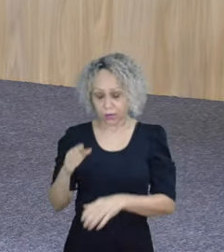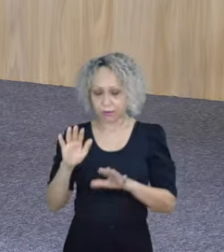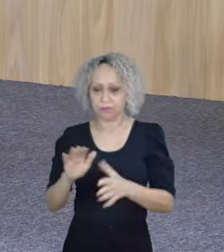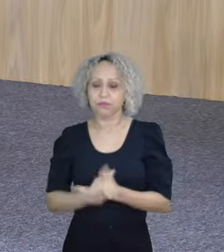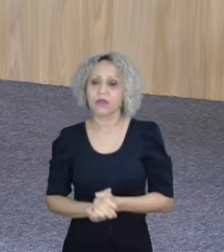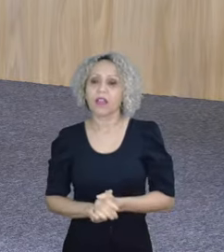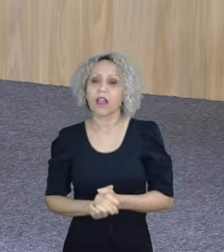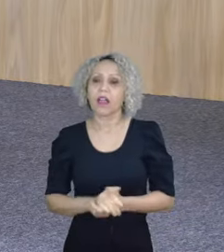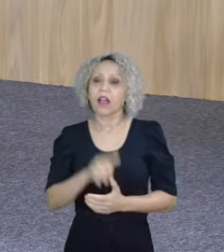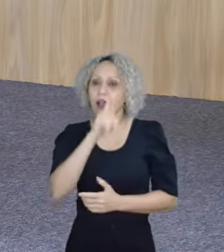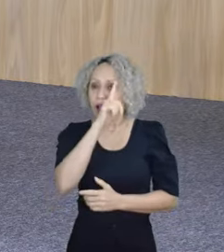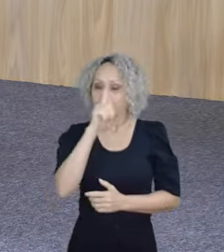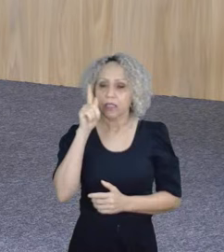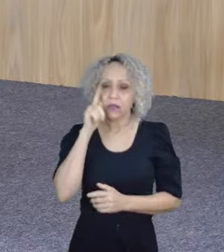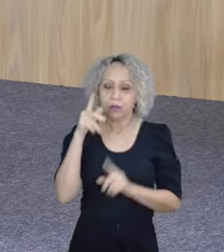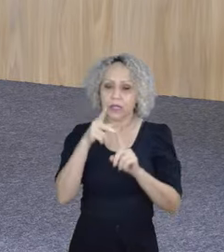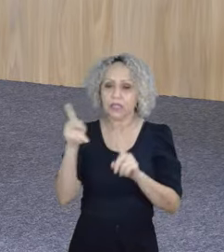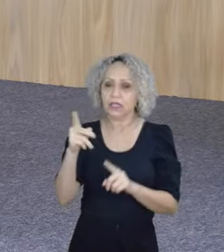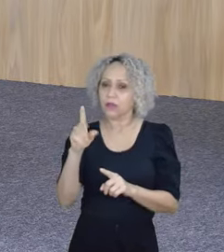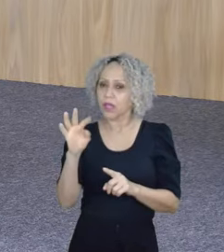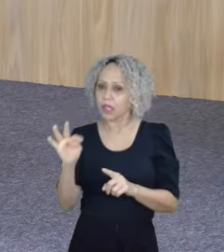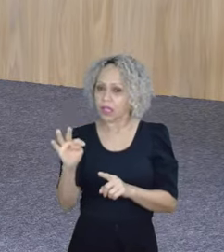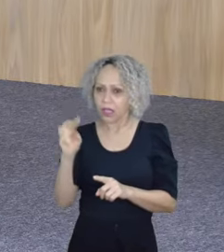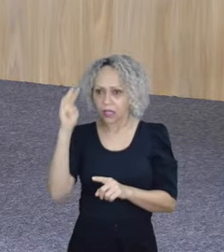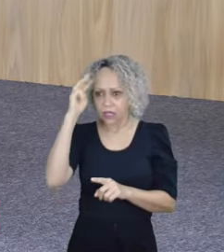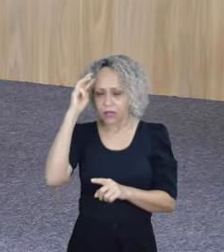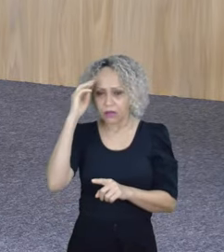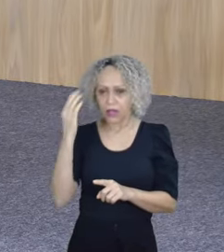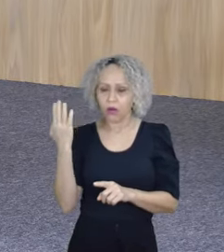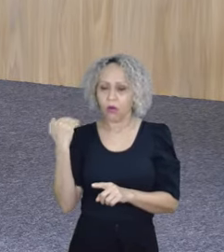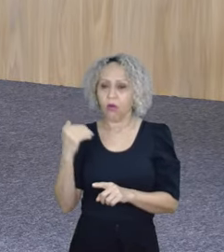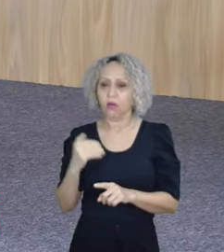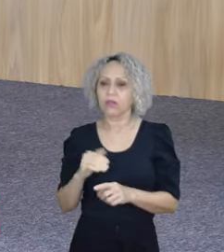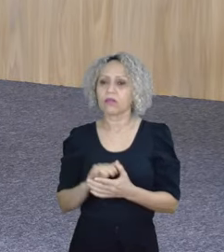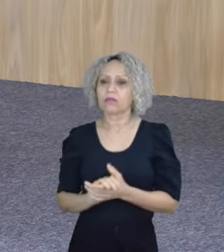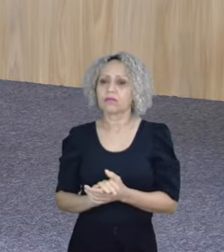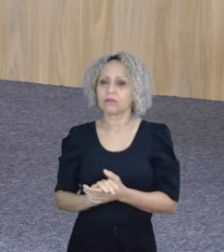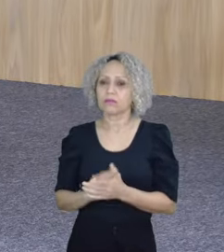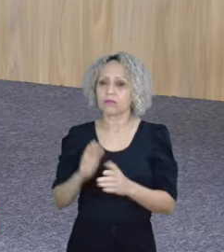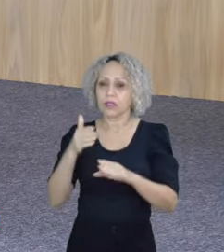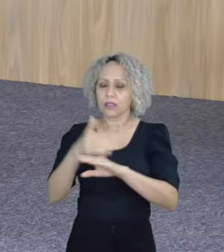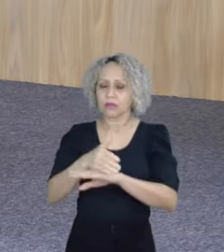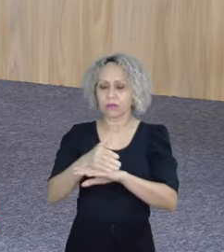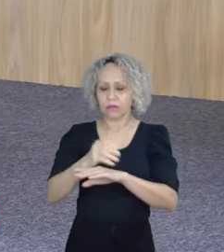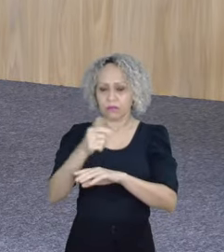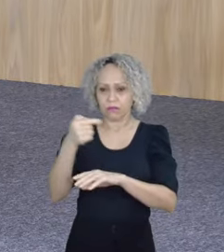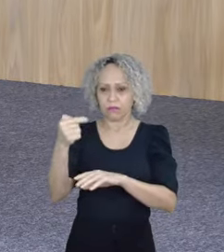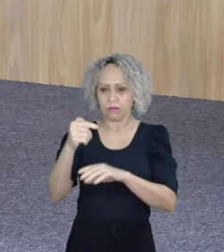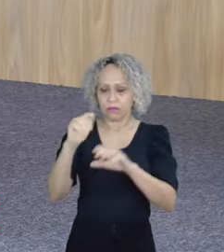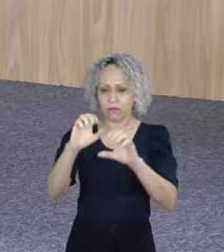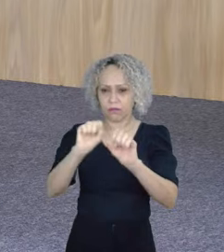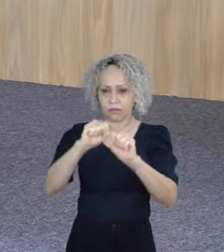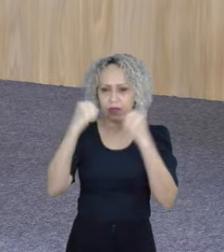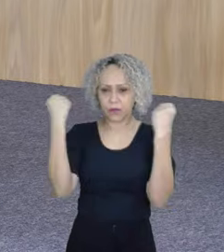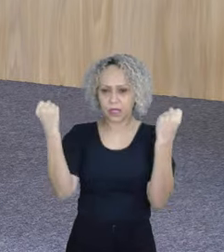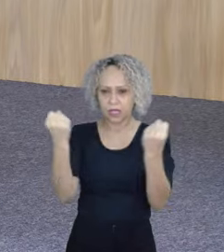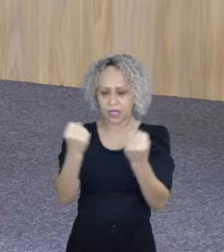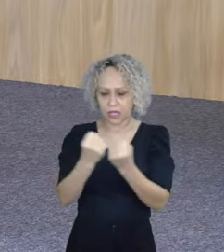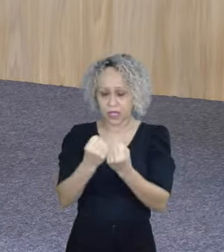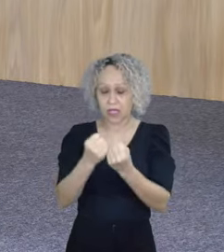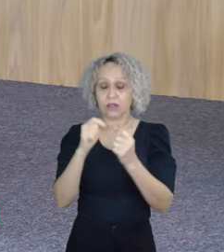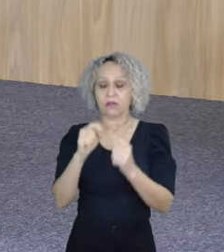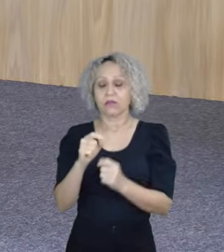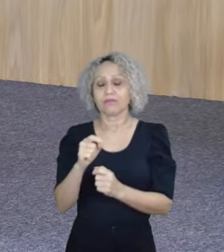partido participaram nesta terça-feira do 7º Seminário Teórico entre o PT e o Partido